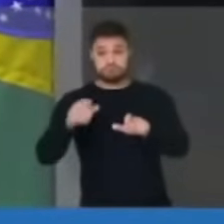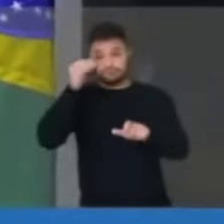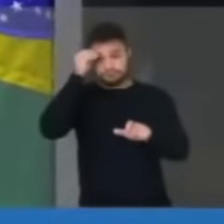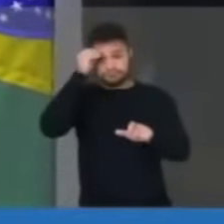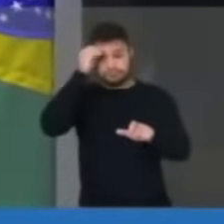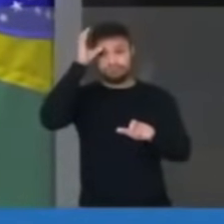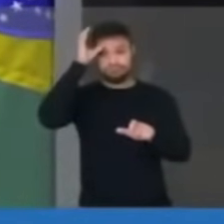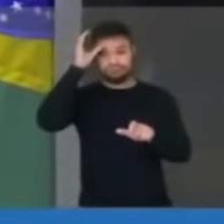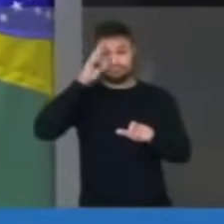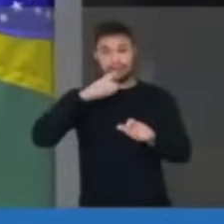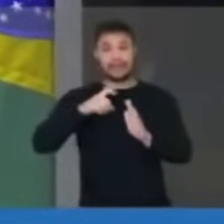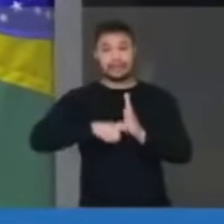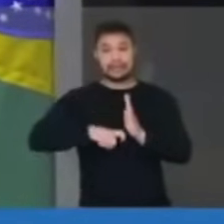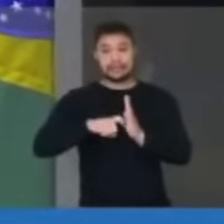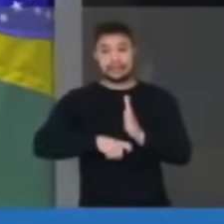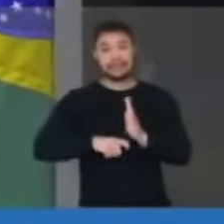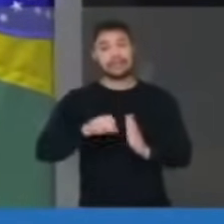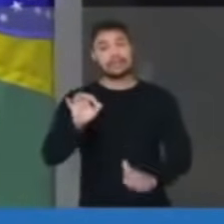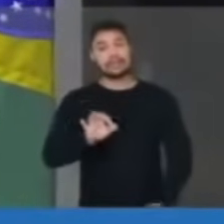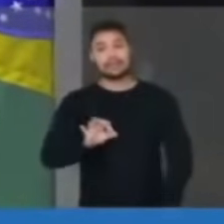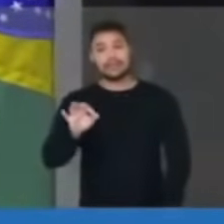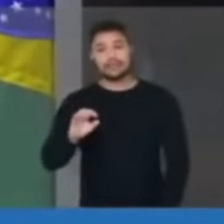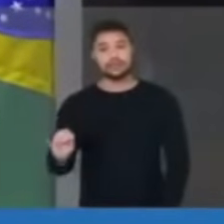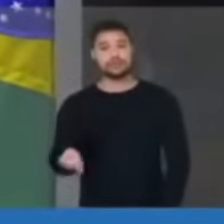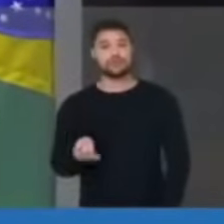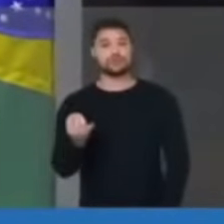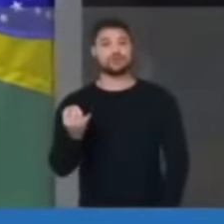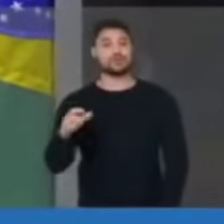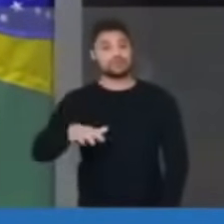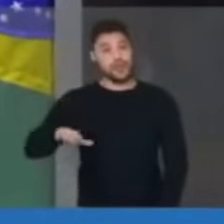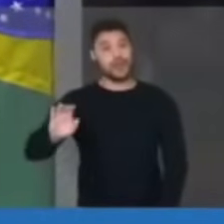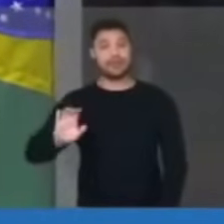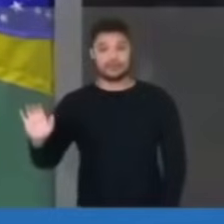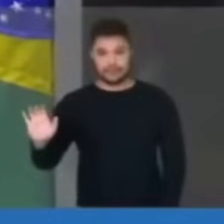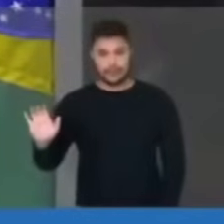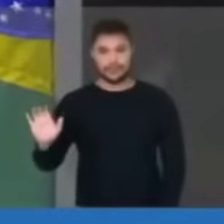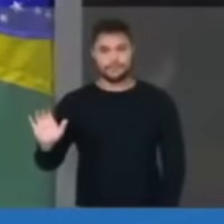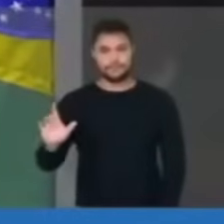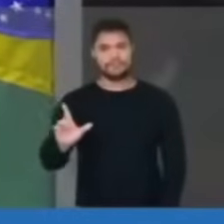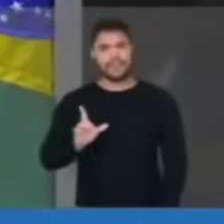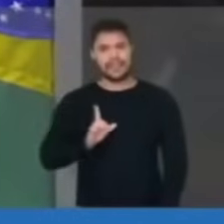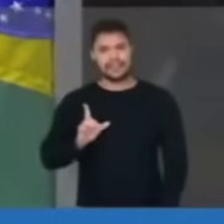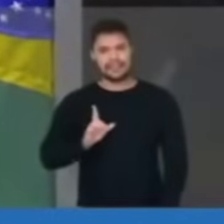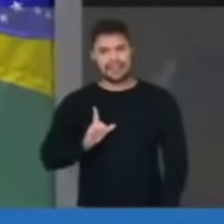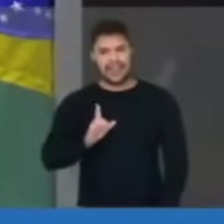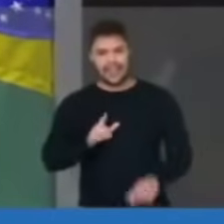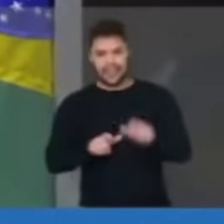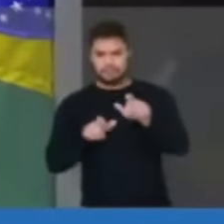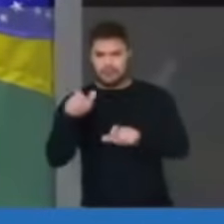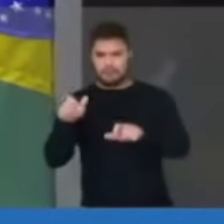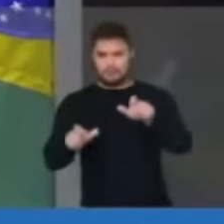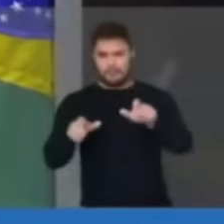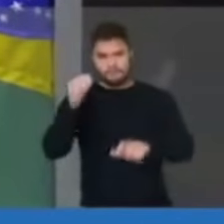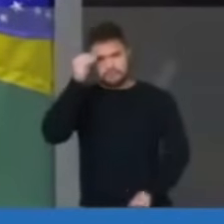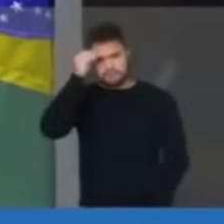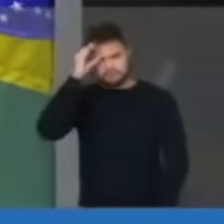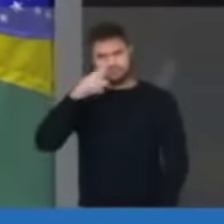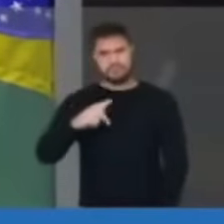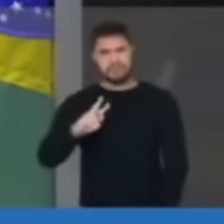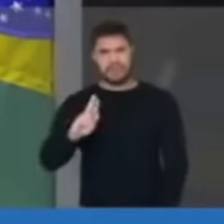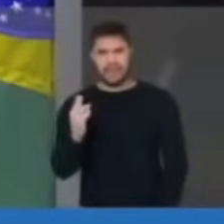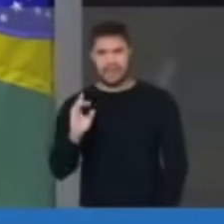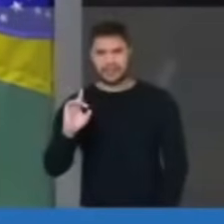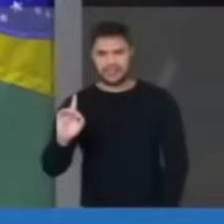em taxa de juros da esquerda. Nós temos, assim, só PhDs que sobem